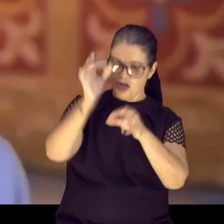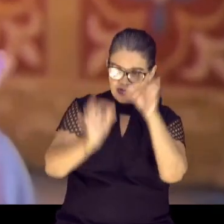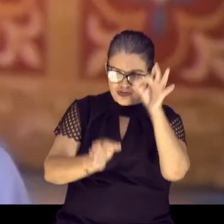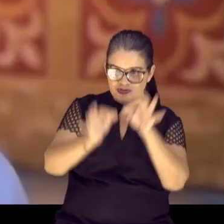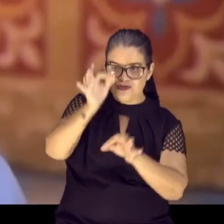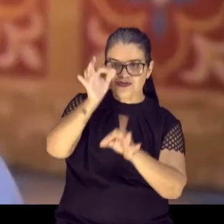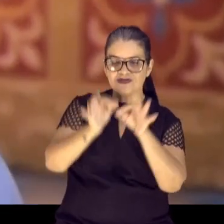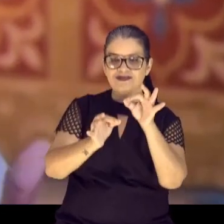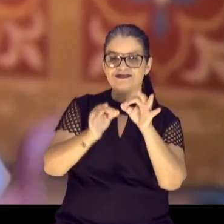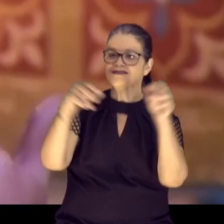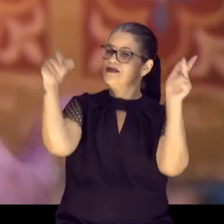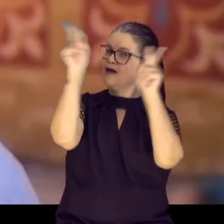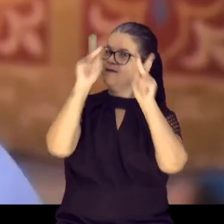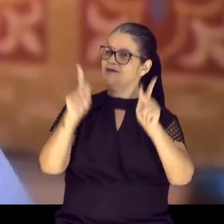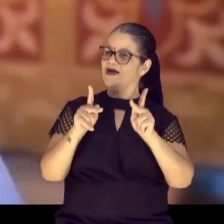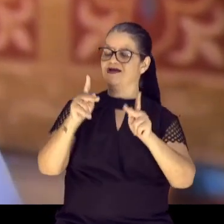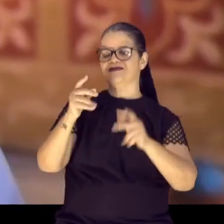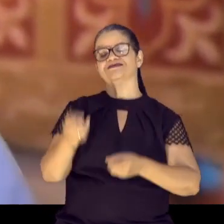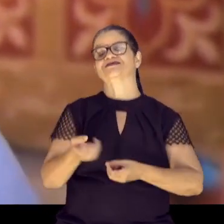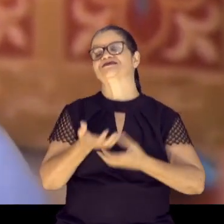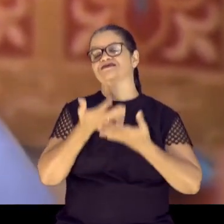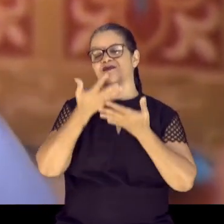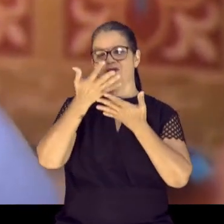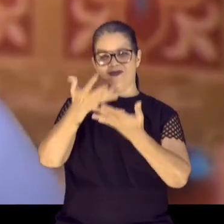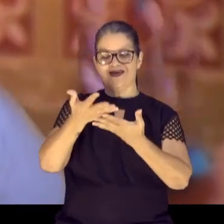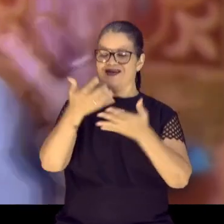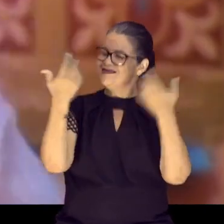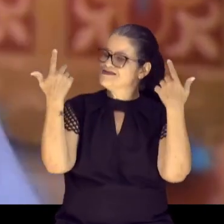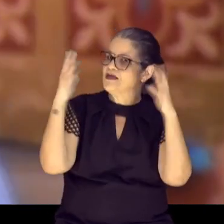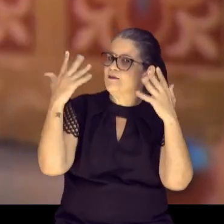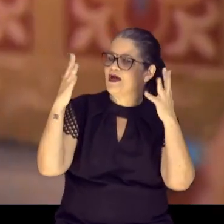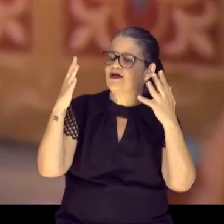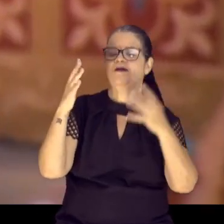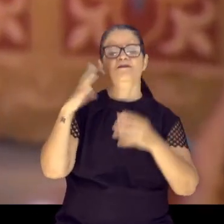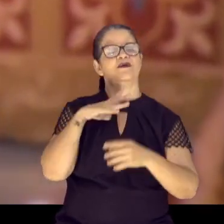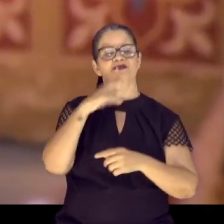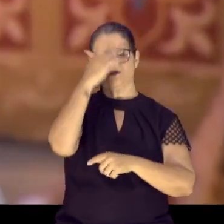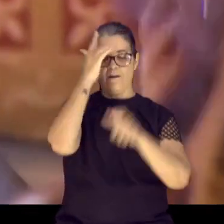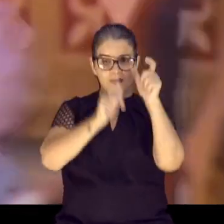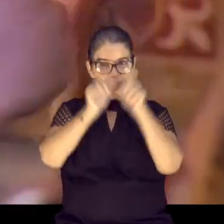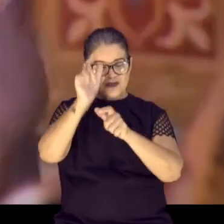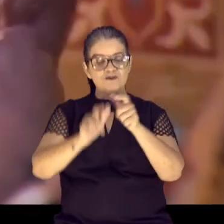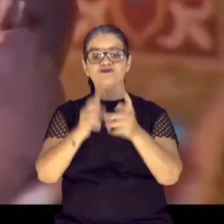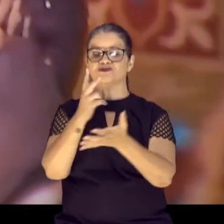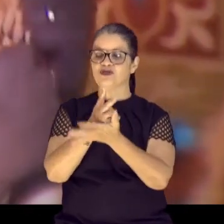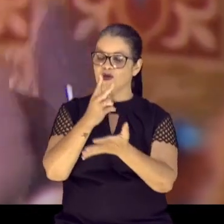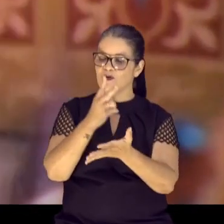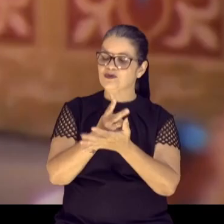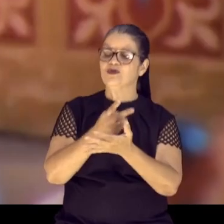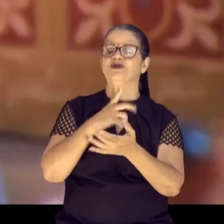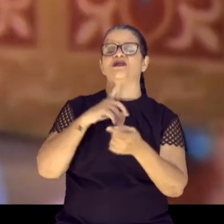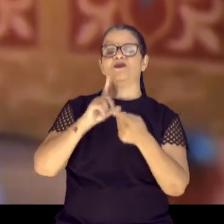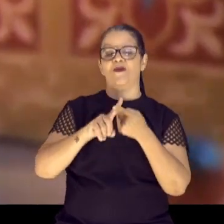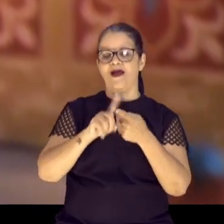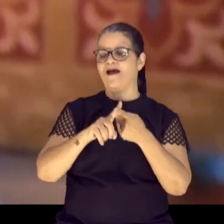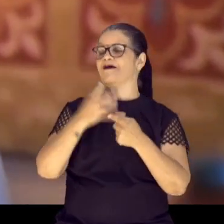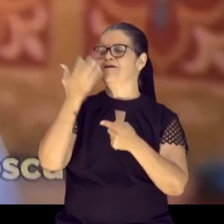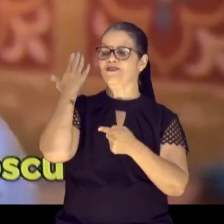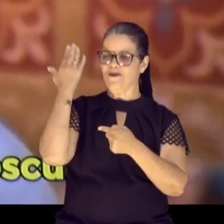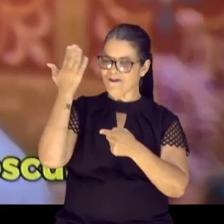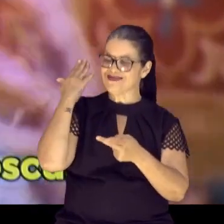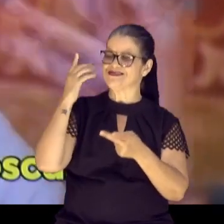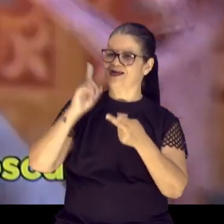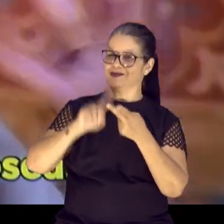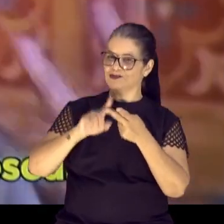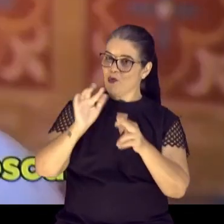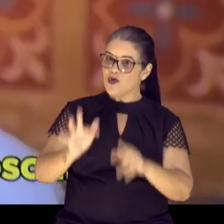justiça, paz e bonança. Parabéns pelos presentes, os passados e os futuros,